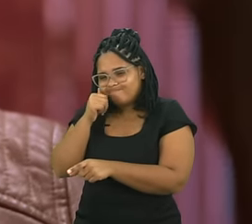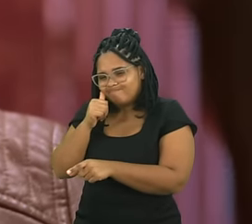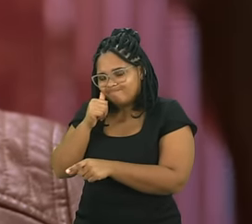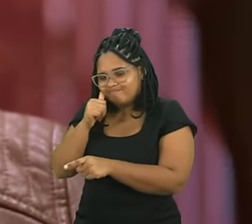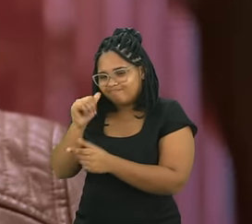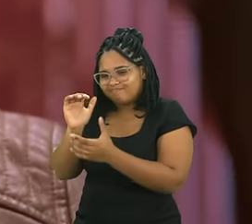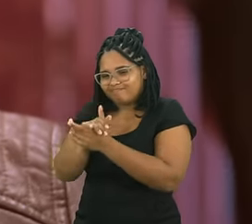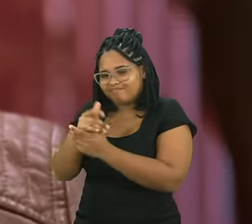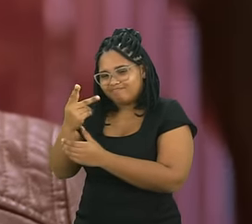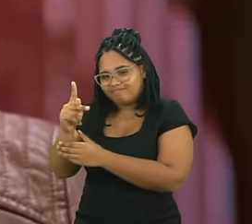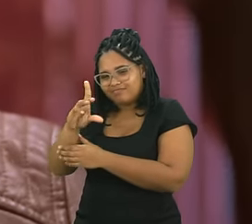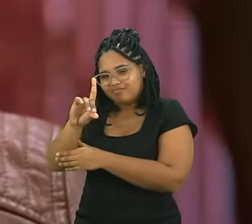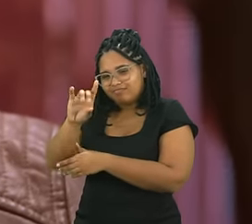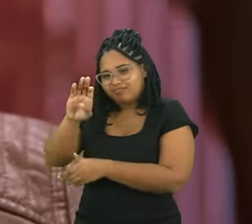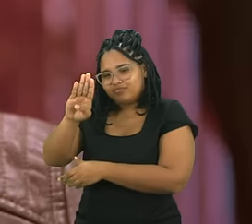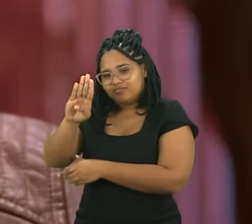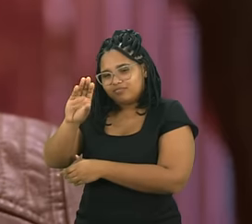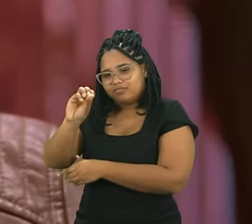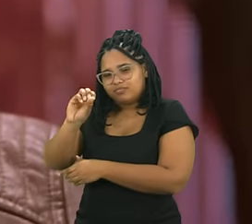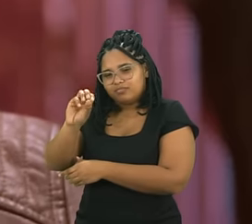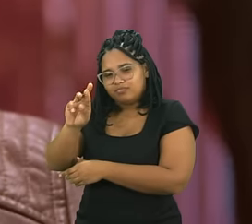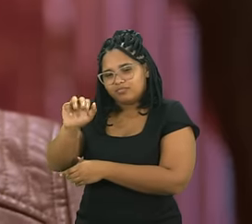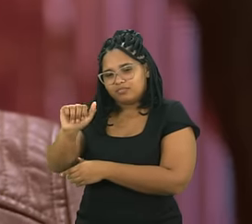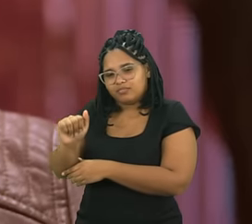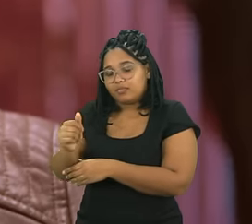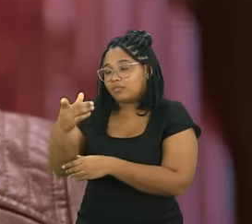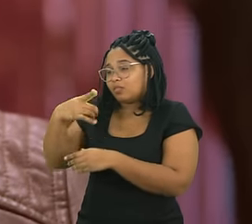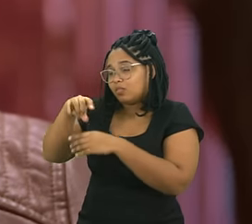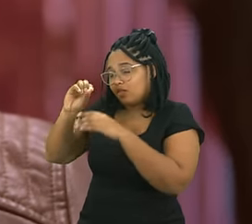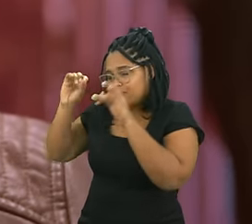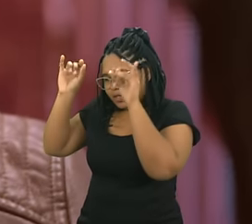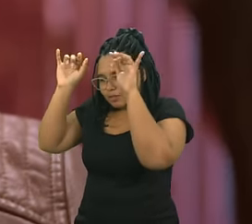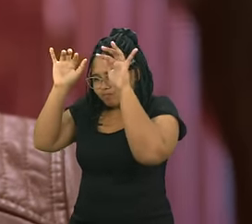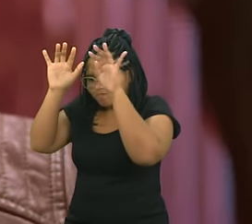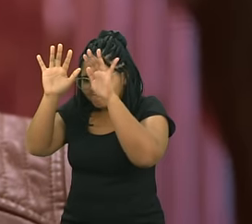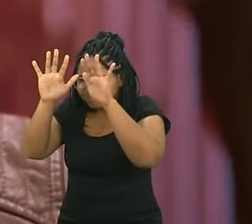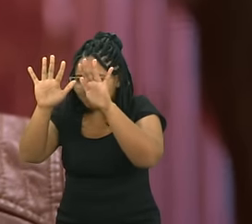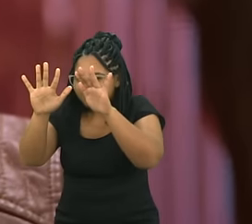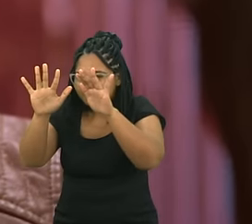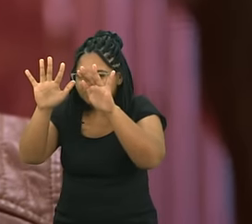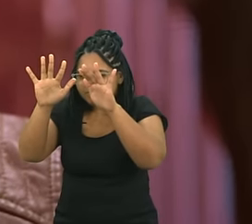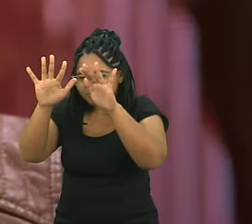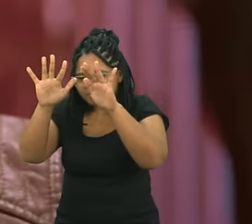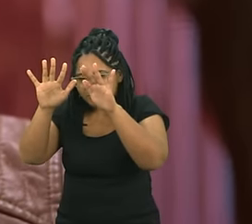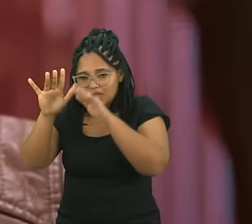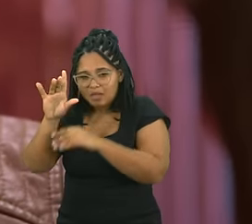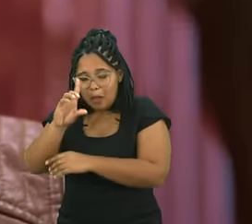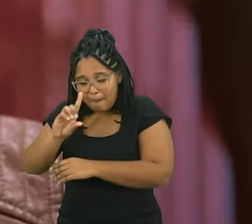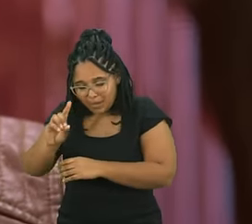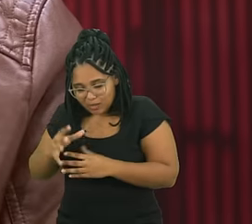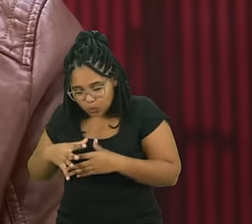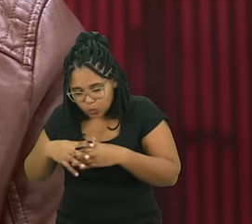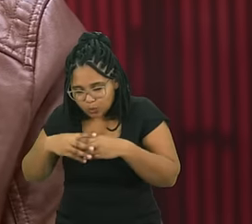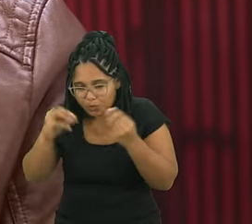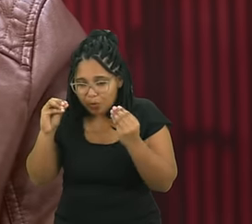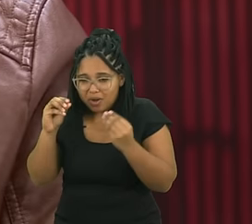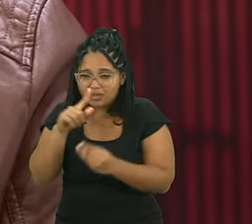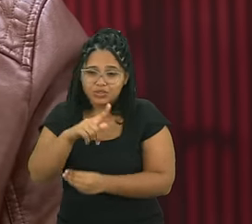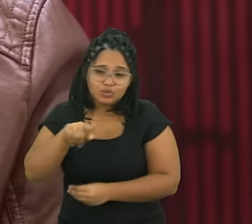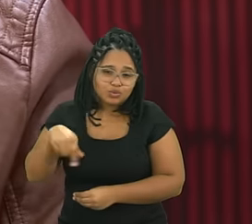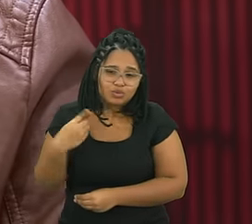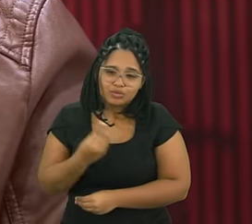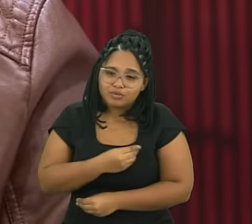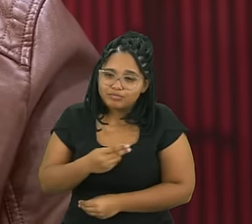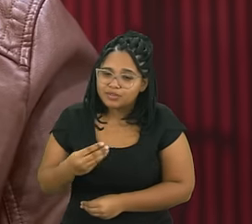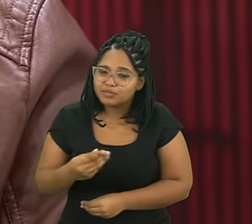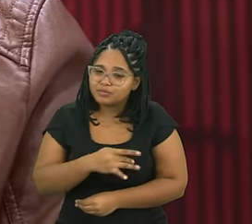Deus viesse estender as mãos. Para que Deus viesse conceder a cura para o nosso pastor. E num certo